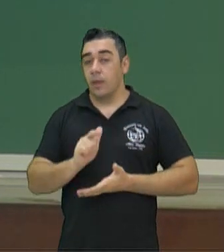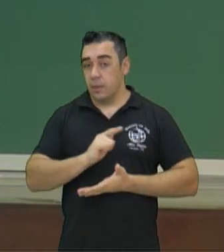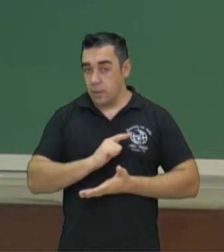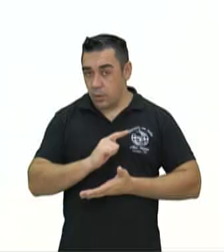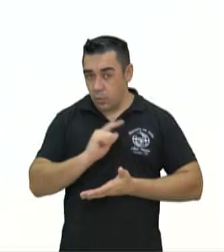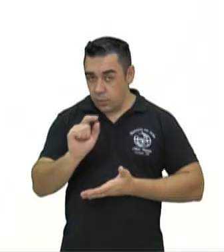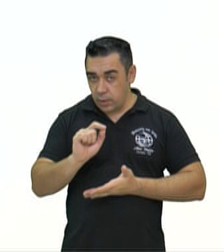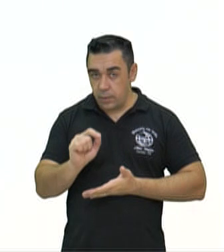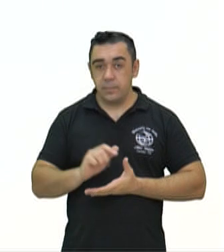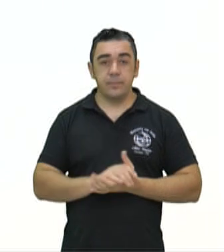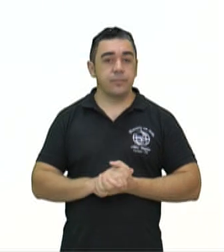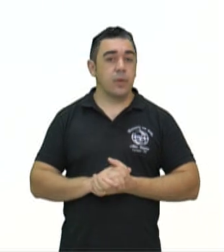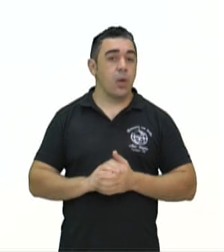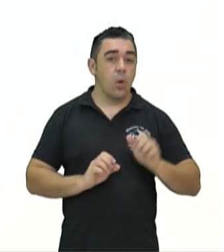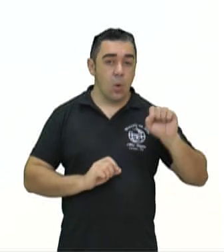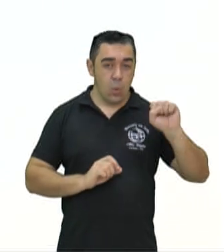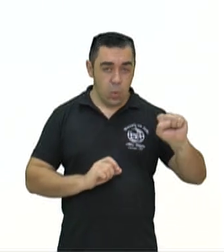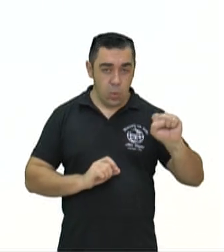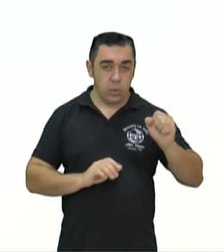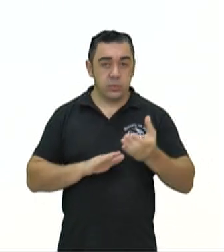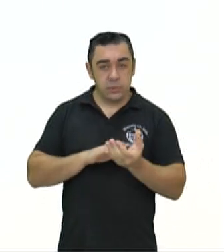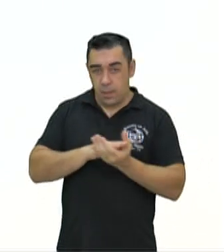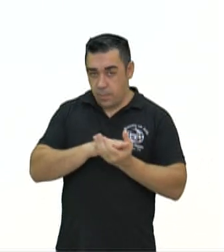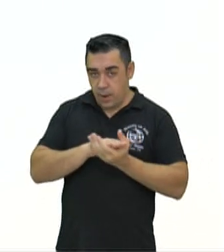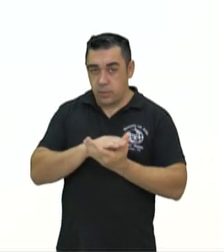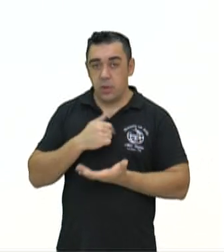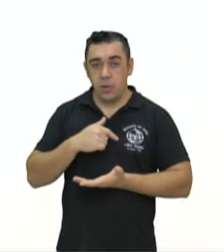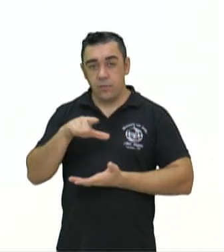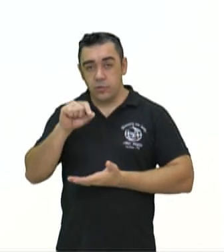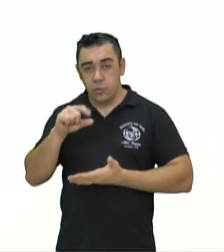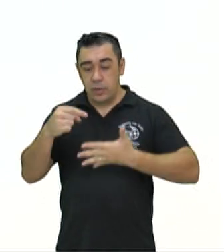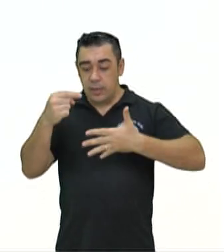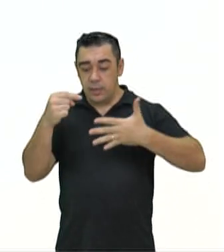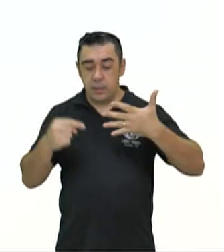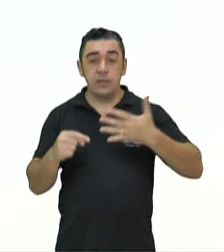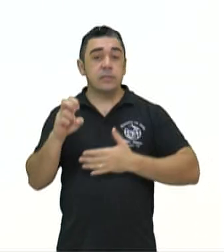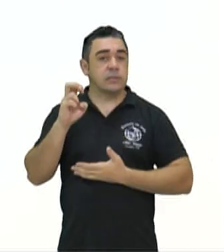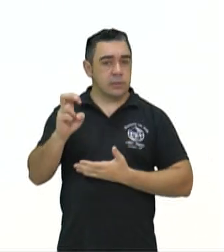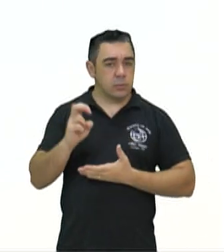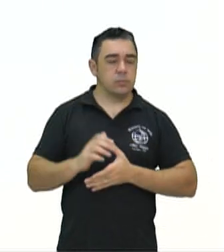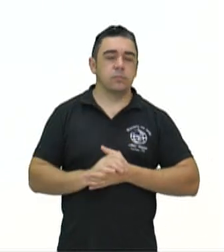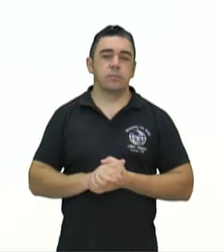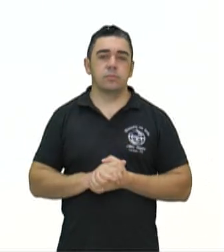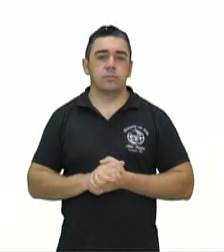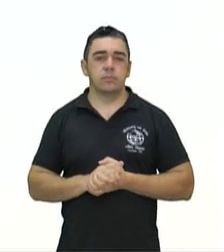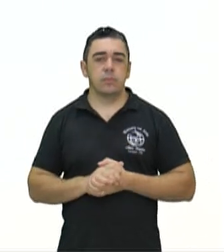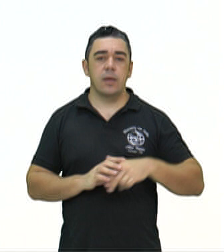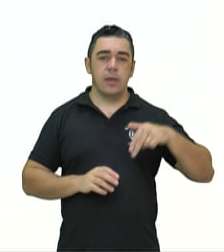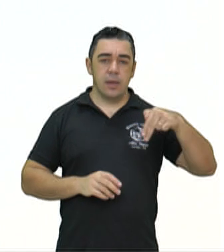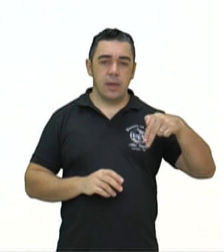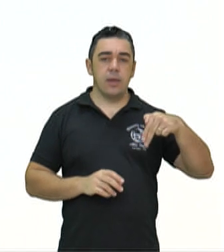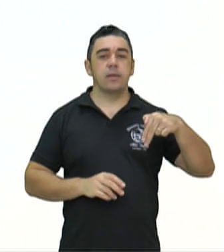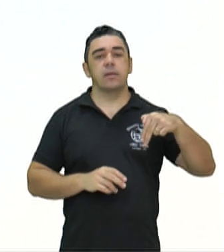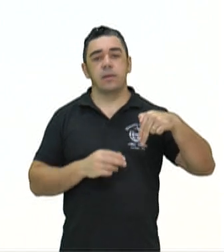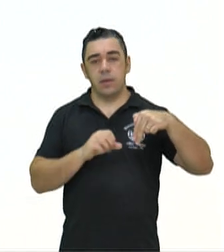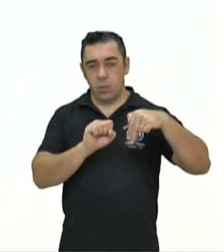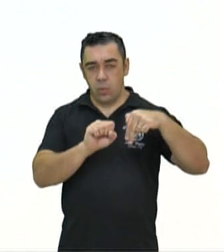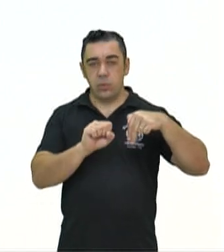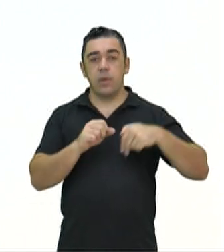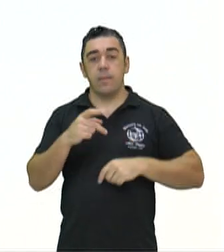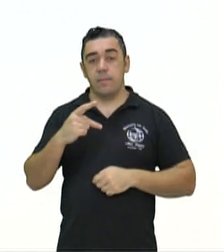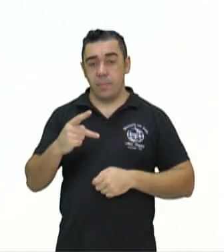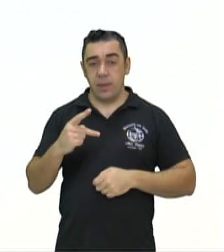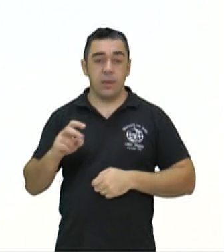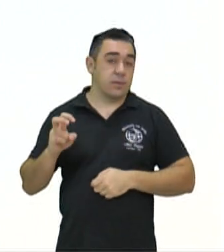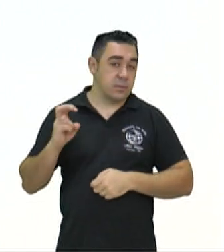tem 8 sapatos e a gente quer escolher 5. Então, N é igual a 8 e P